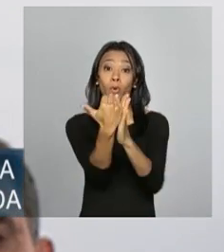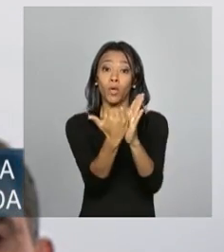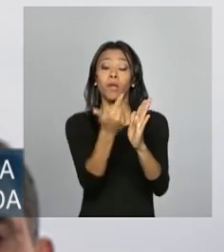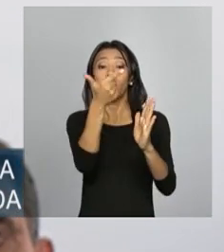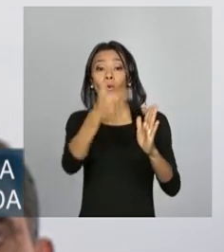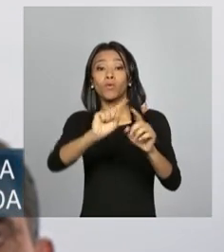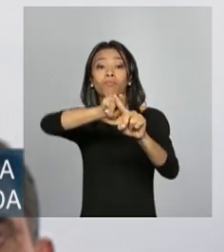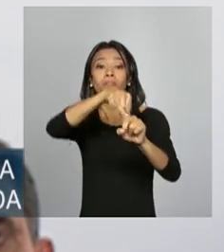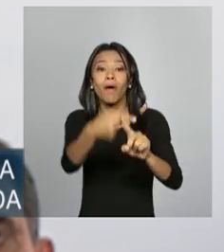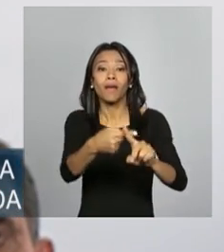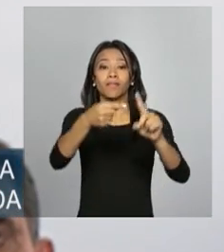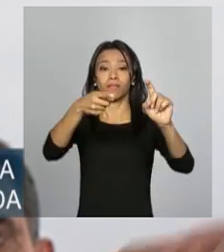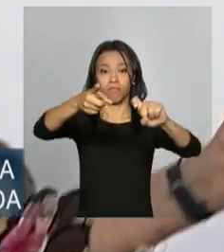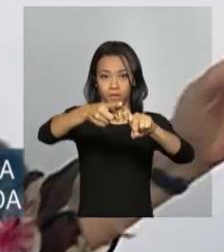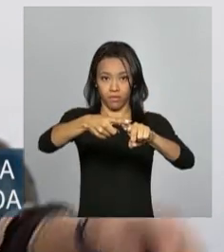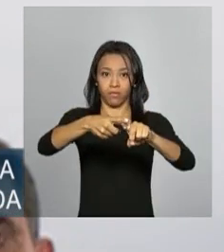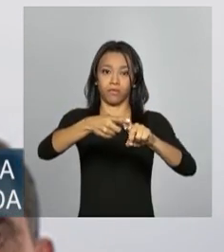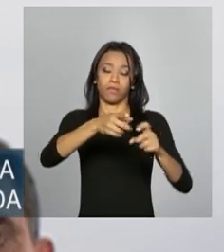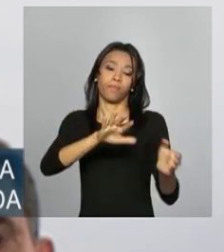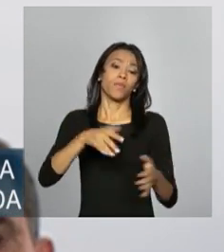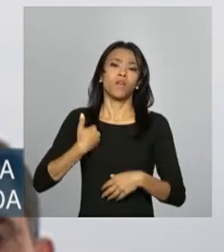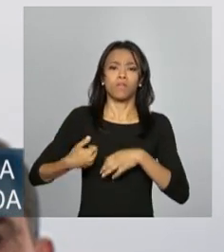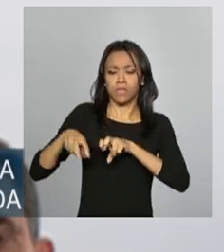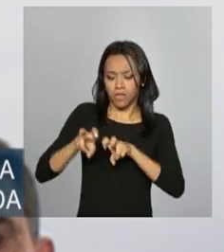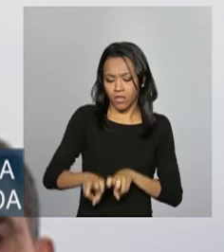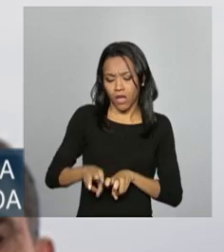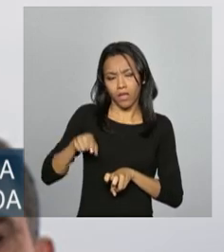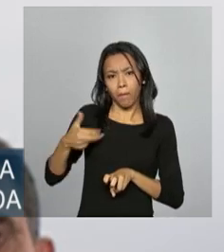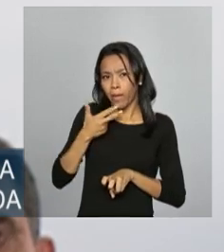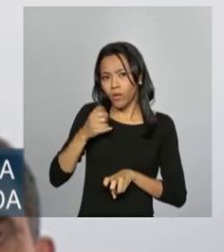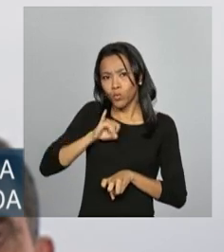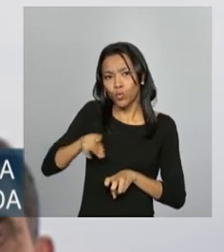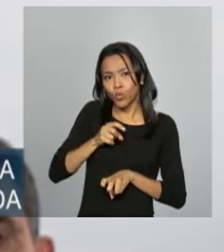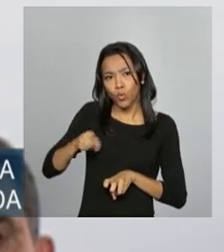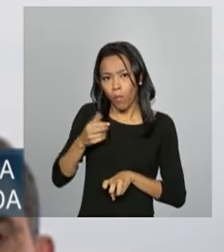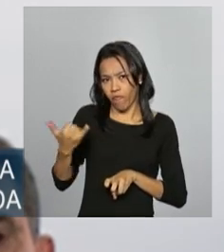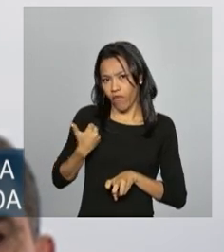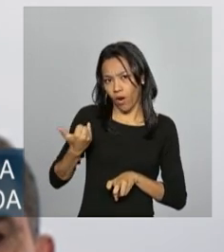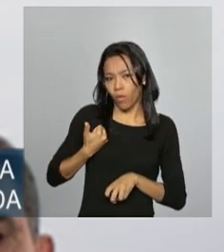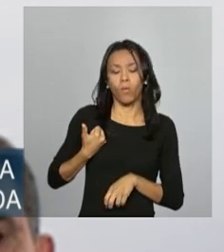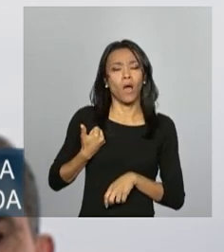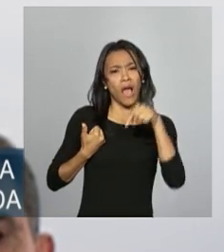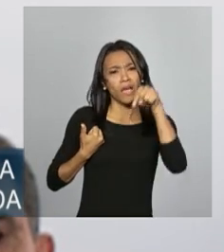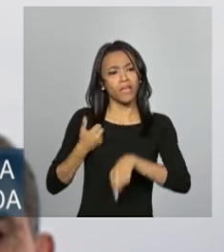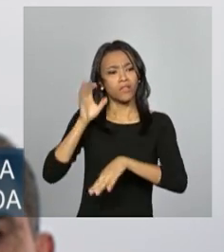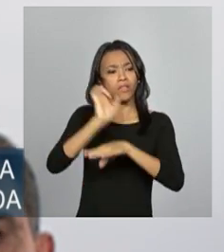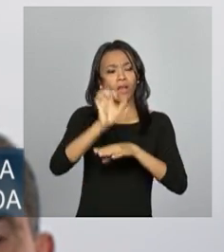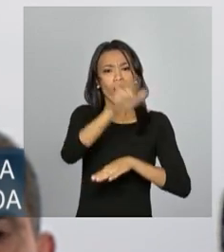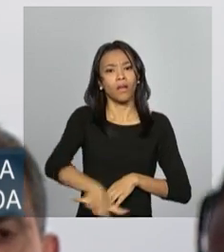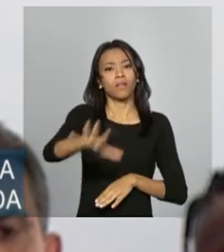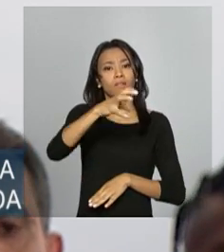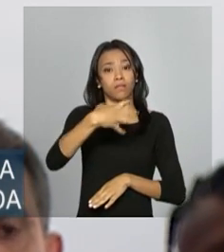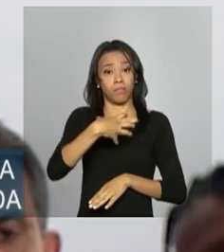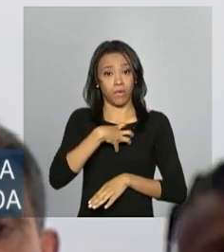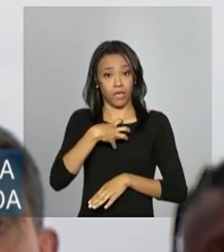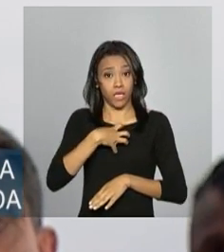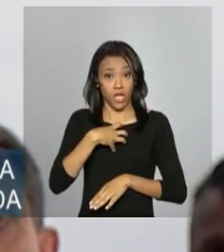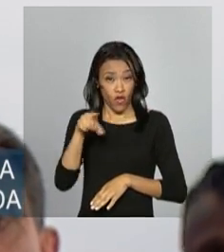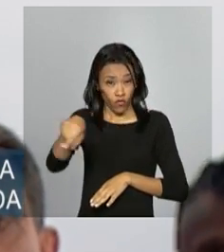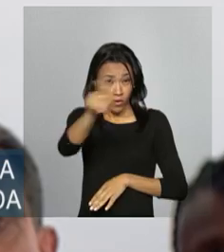ao lado do João Leão, e o João Leão me disse: aqui na Bahia, vocês